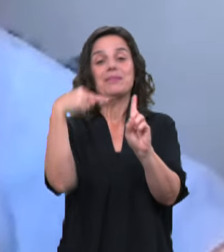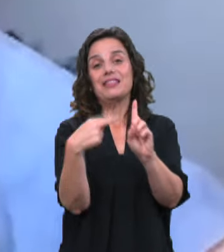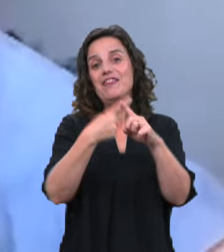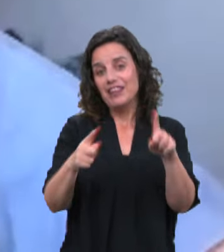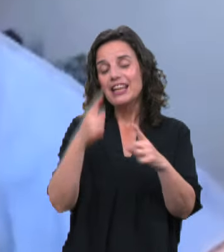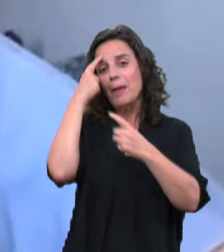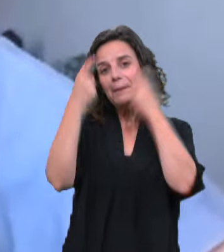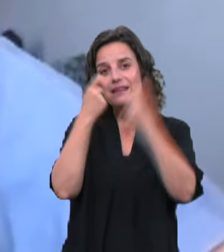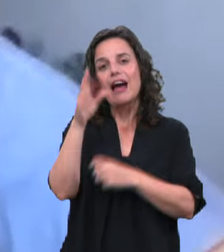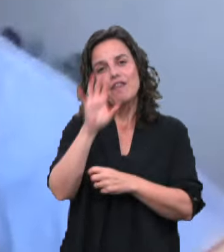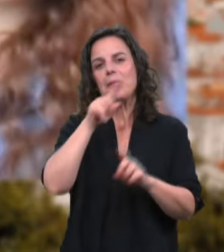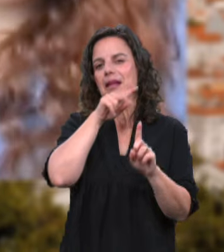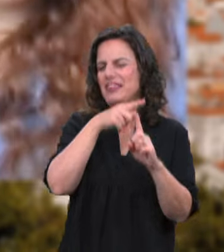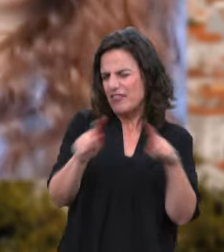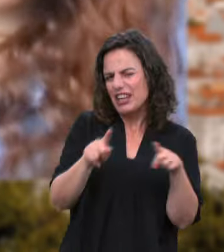pensar diferentes.